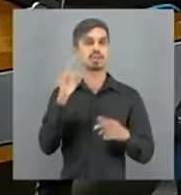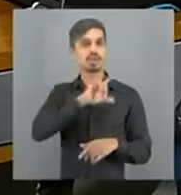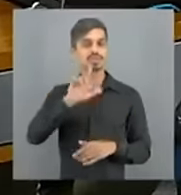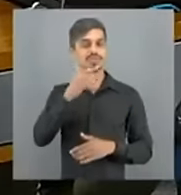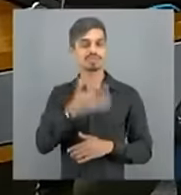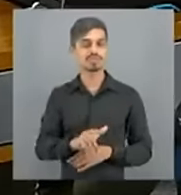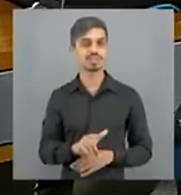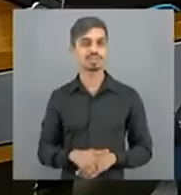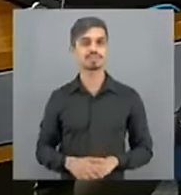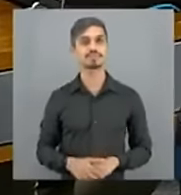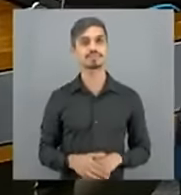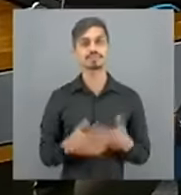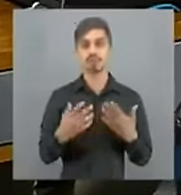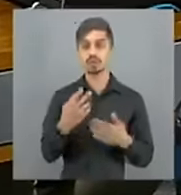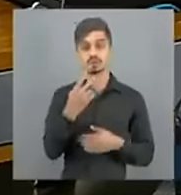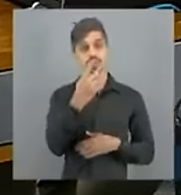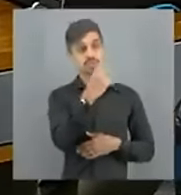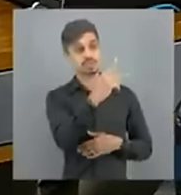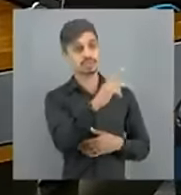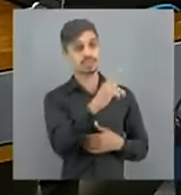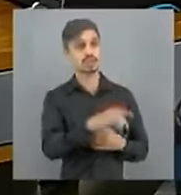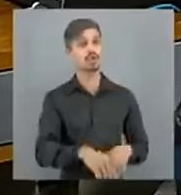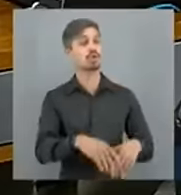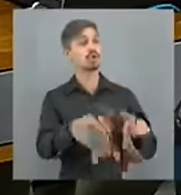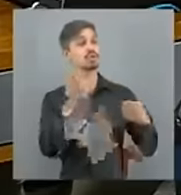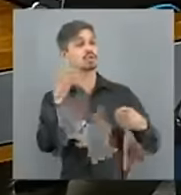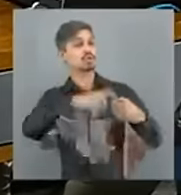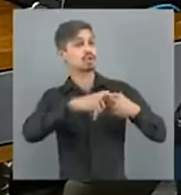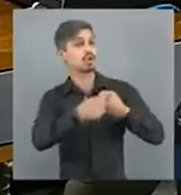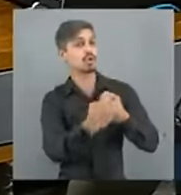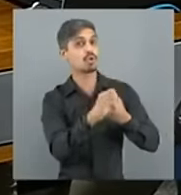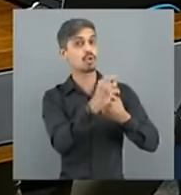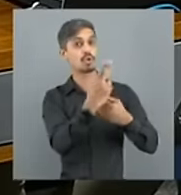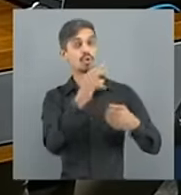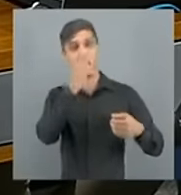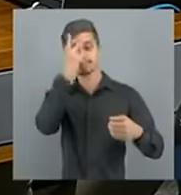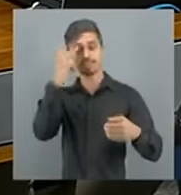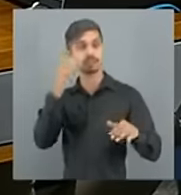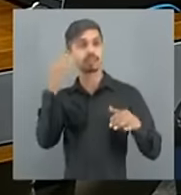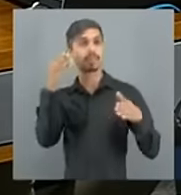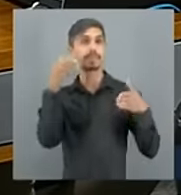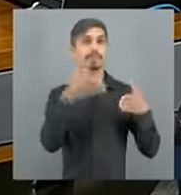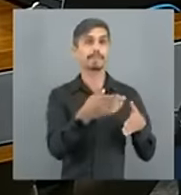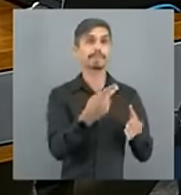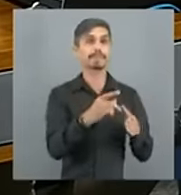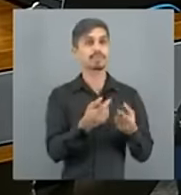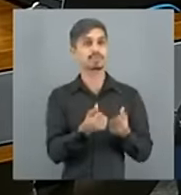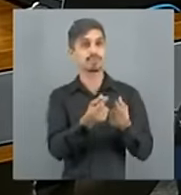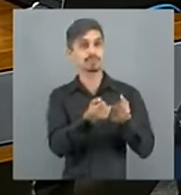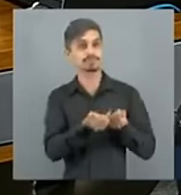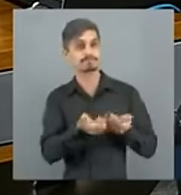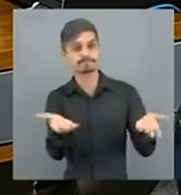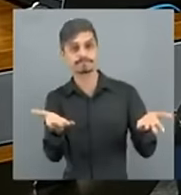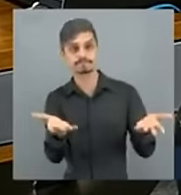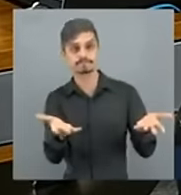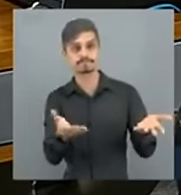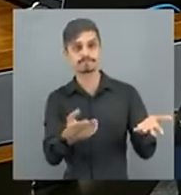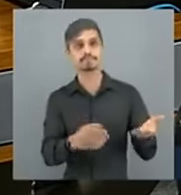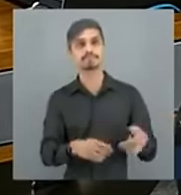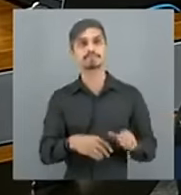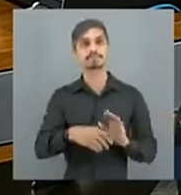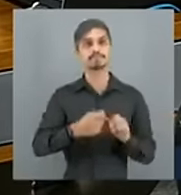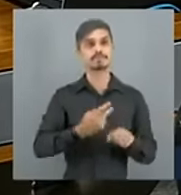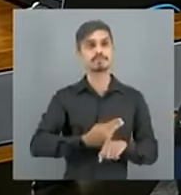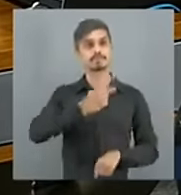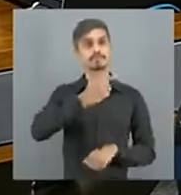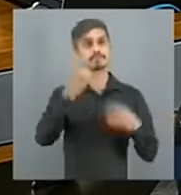Entre os seus sócios ou aqueles que participavam aí da distribuição dos recursos de prêmios de